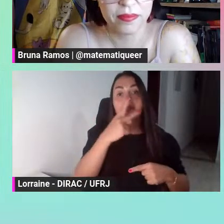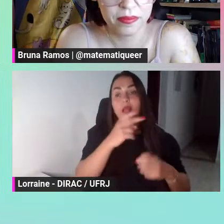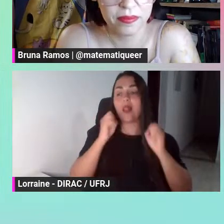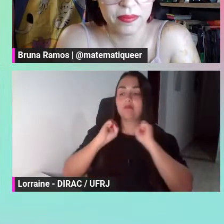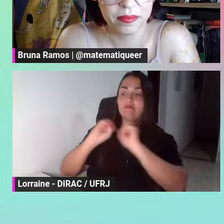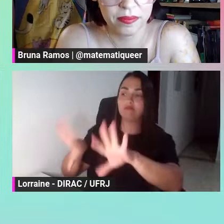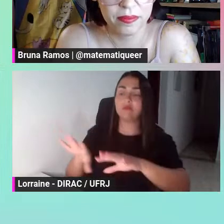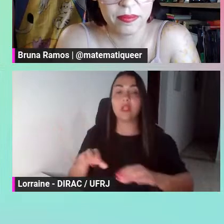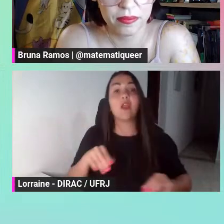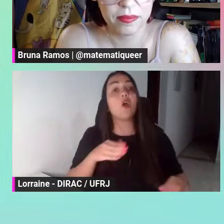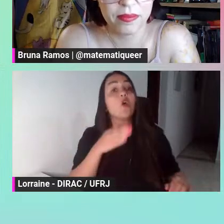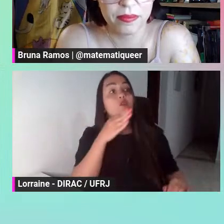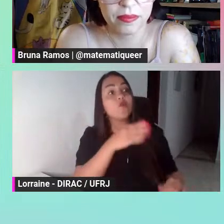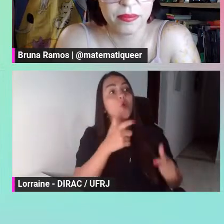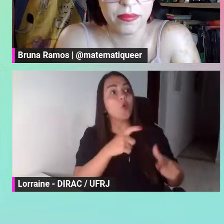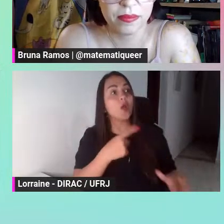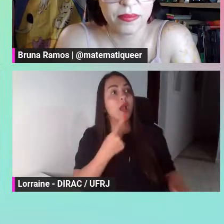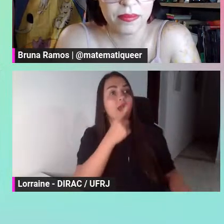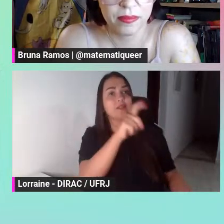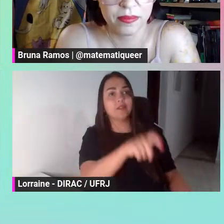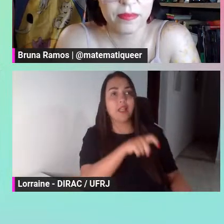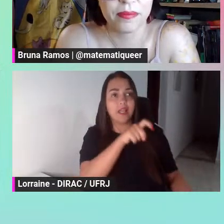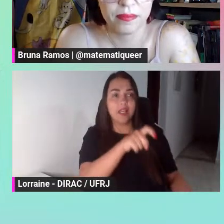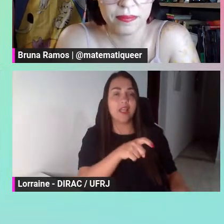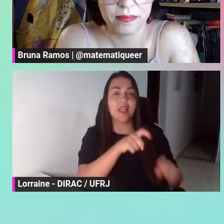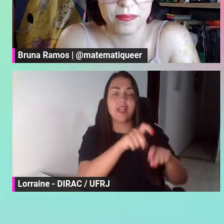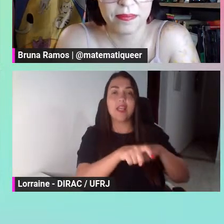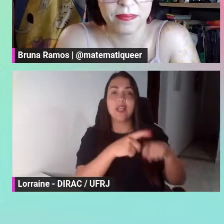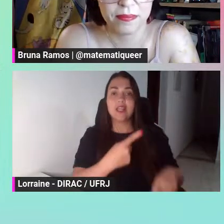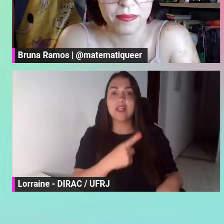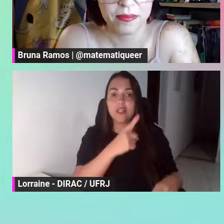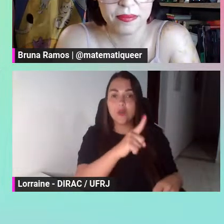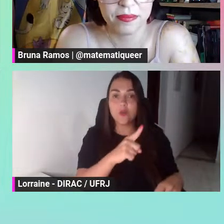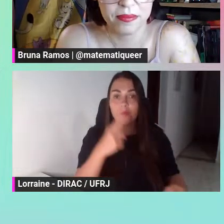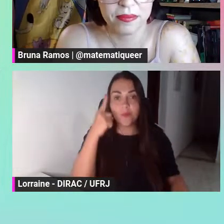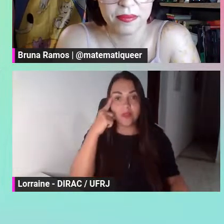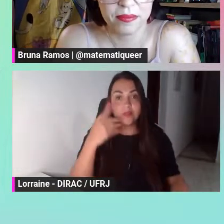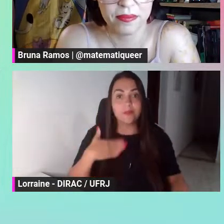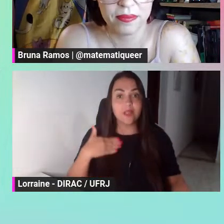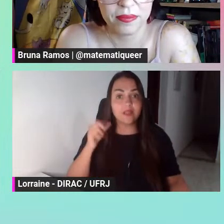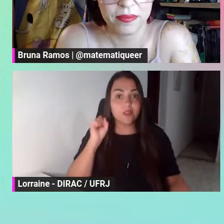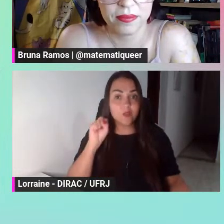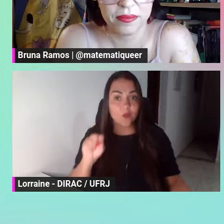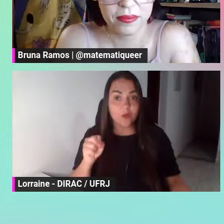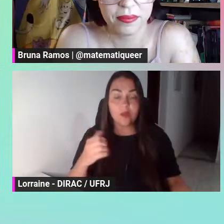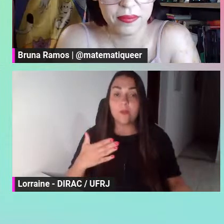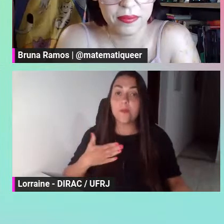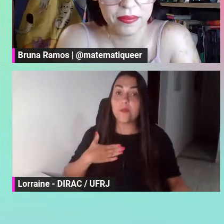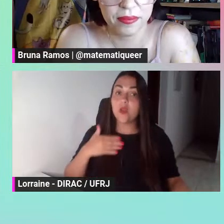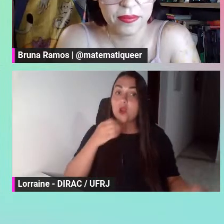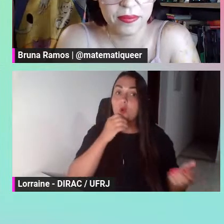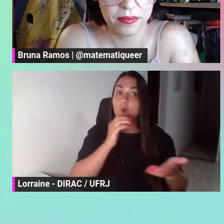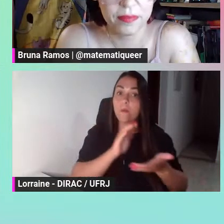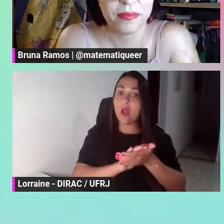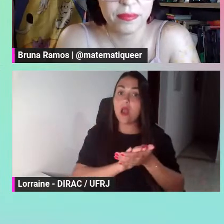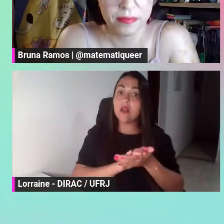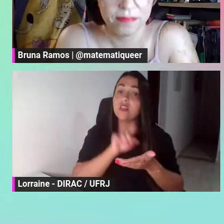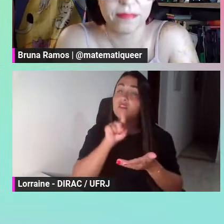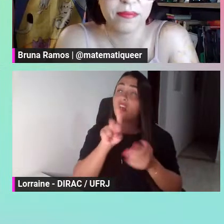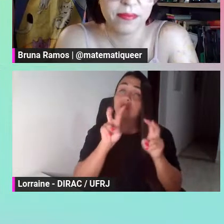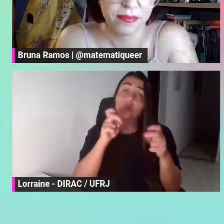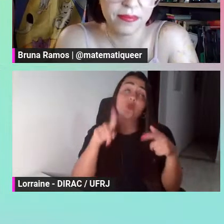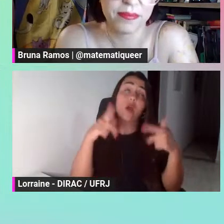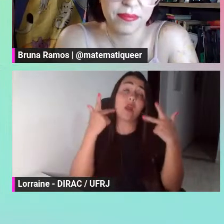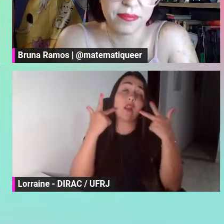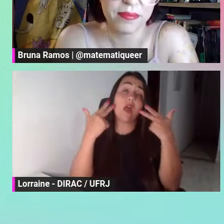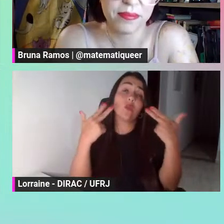no interior. Imagina, a minha sogra. Tá? Então, para o meu marido, isso tudo é muito natural. Né?